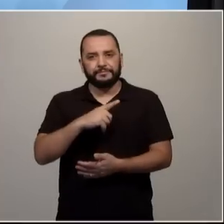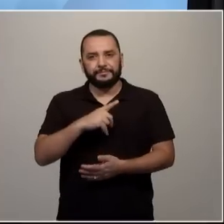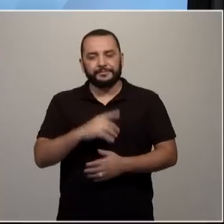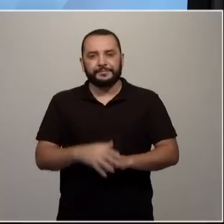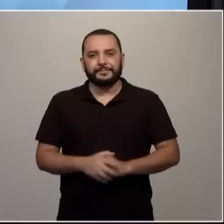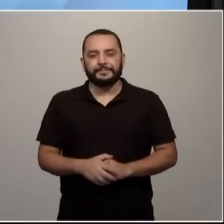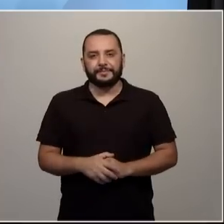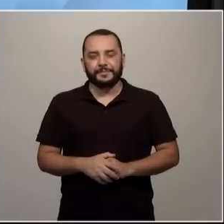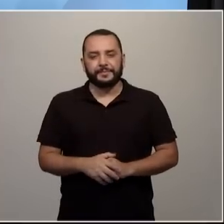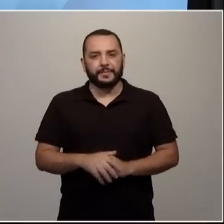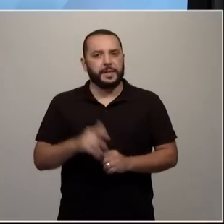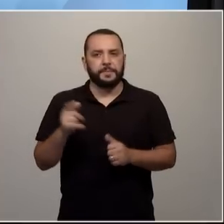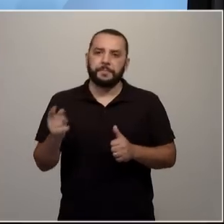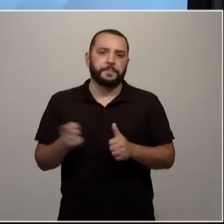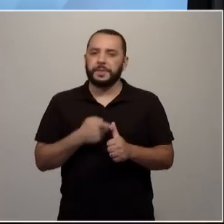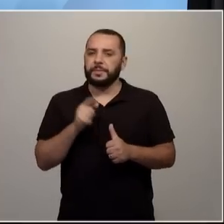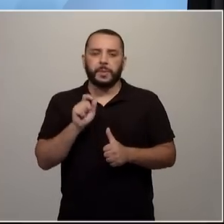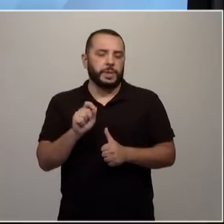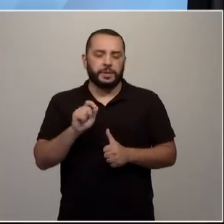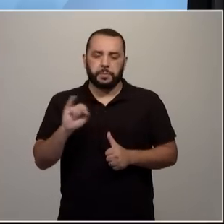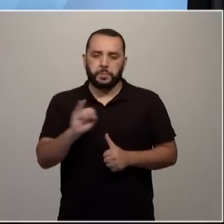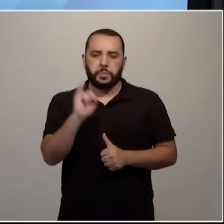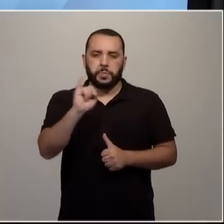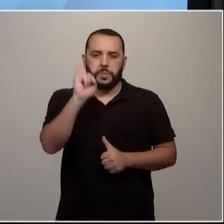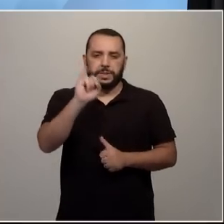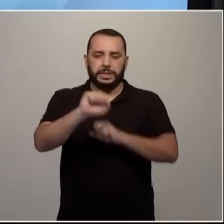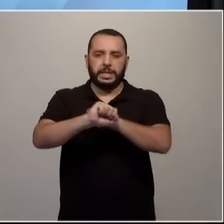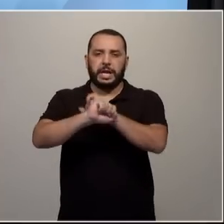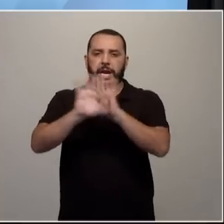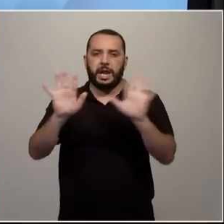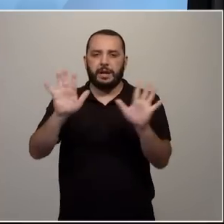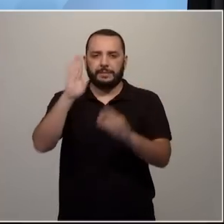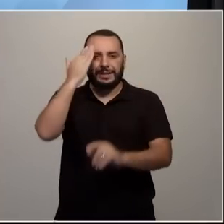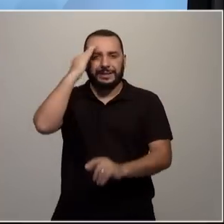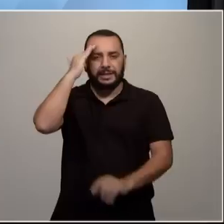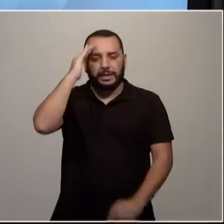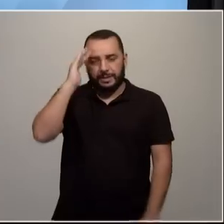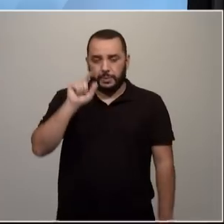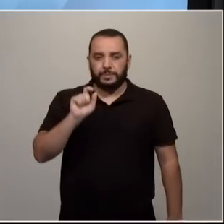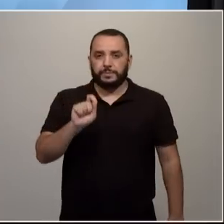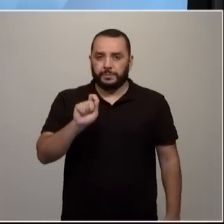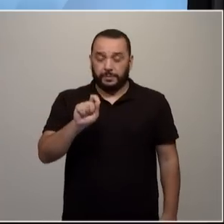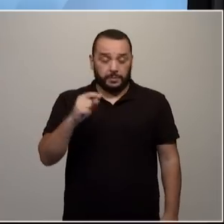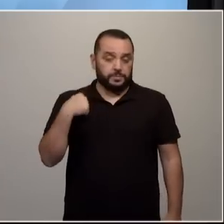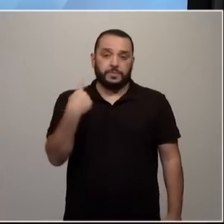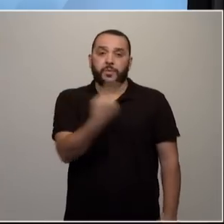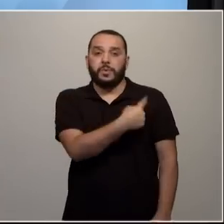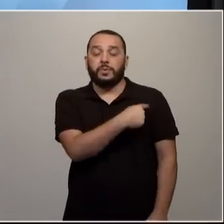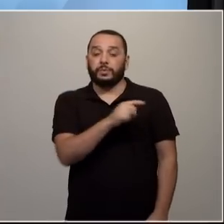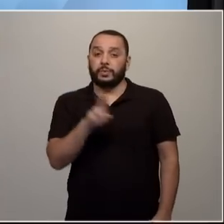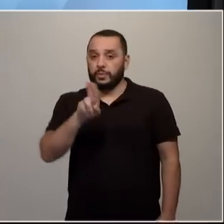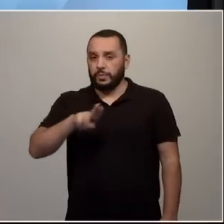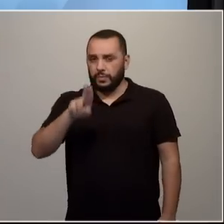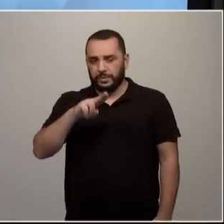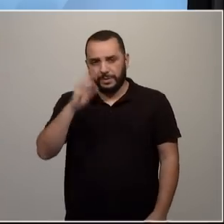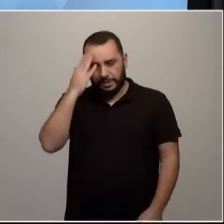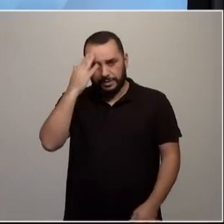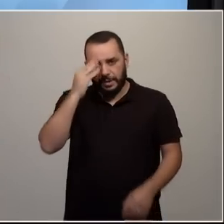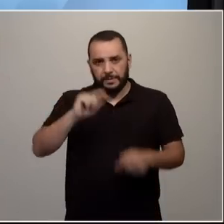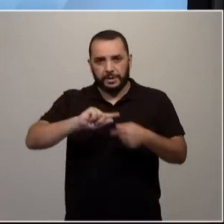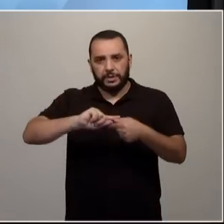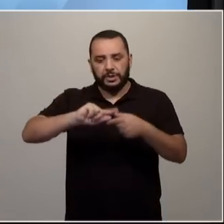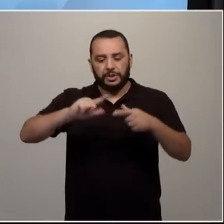Uma primeira coisa que é super importante ficar clara é que a gente usa, quando faz geometria